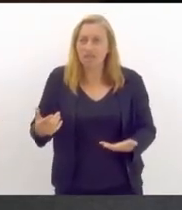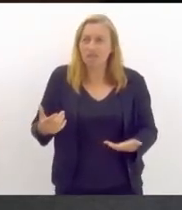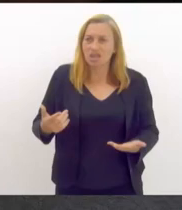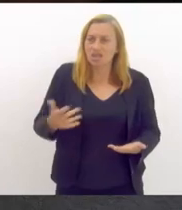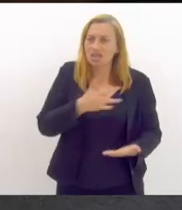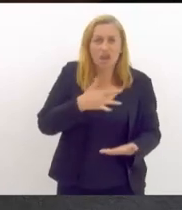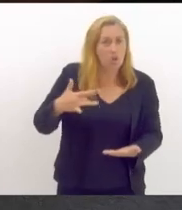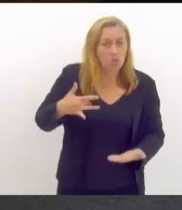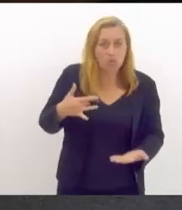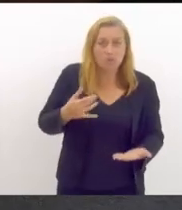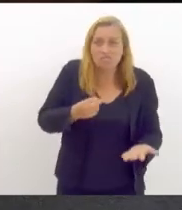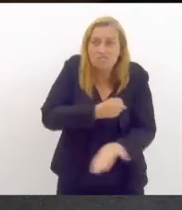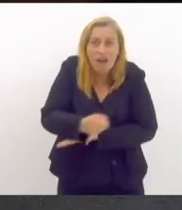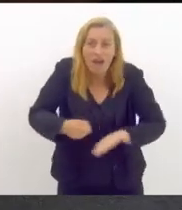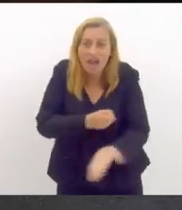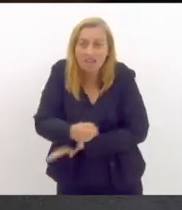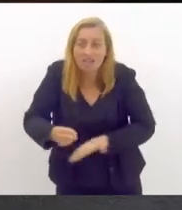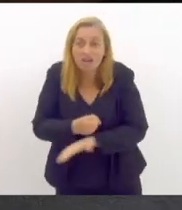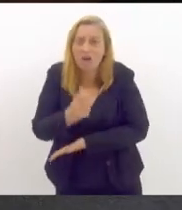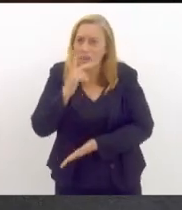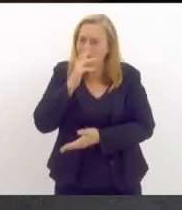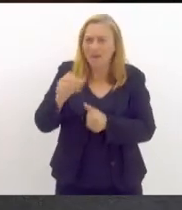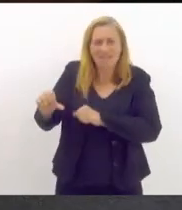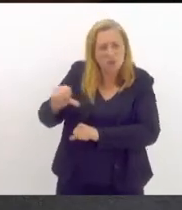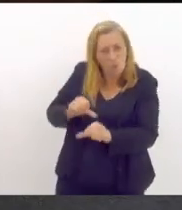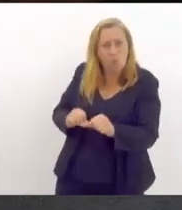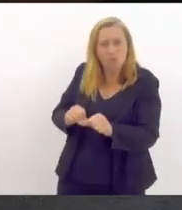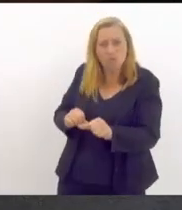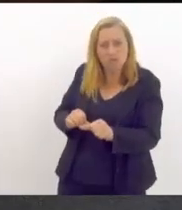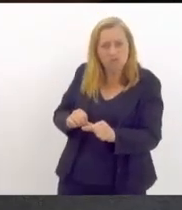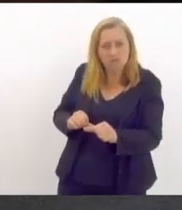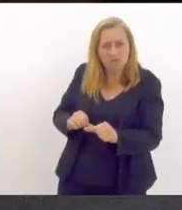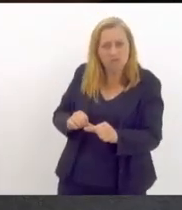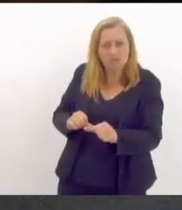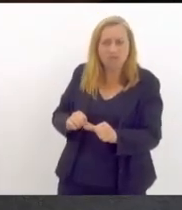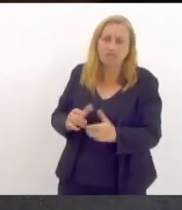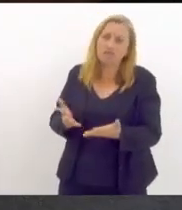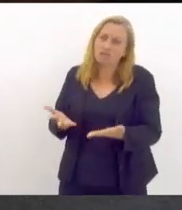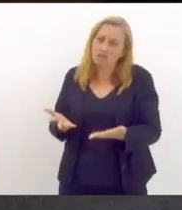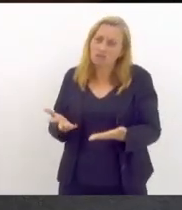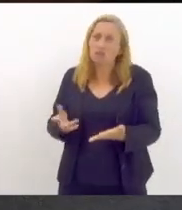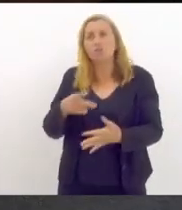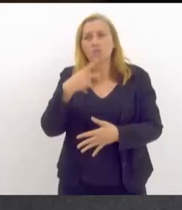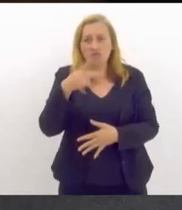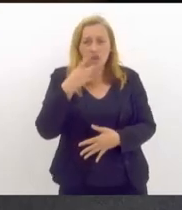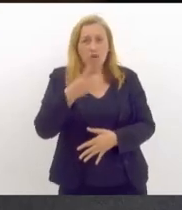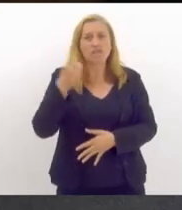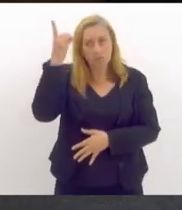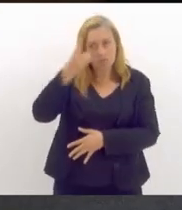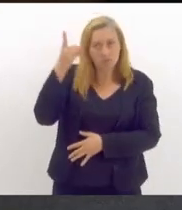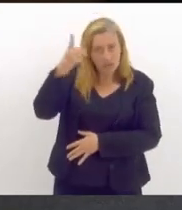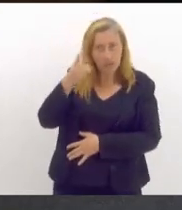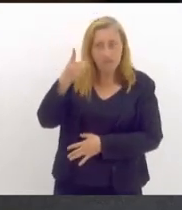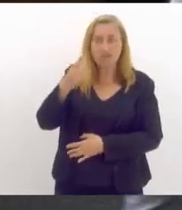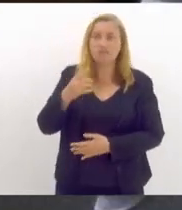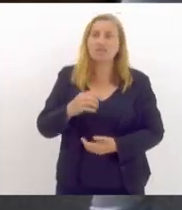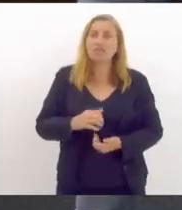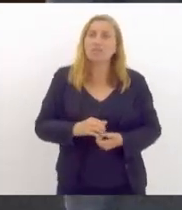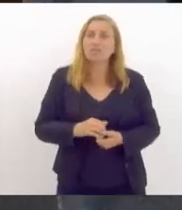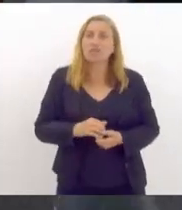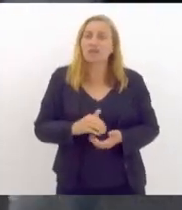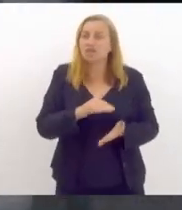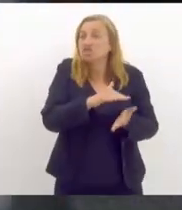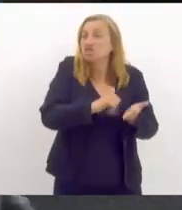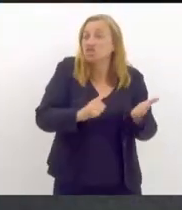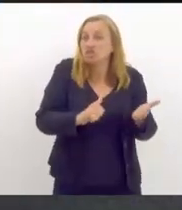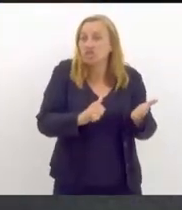saúde me parece contraditório e conveniente como disse a deputado aqui nos antecedeu tirar